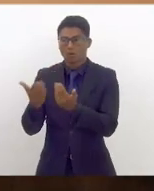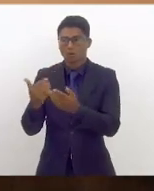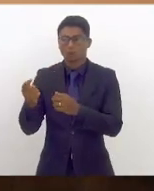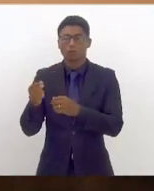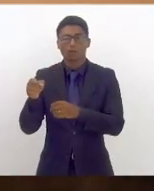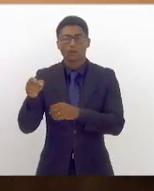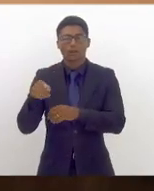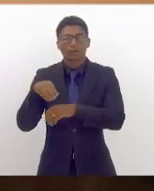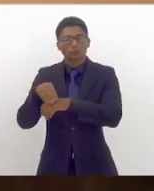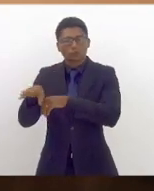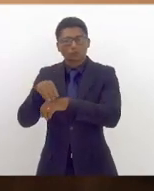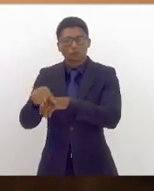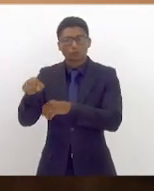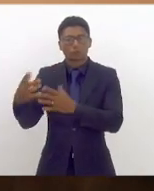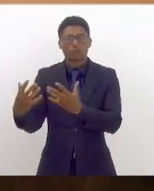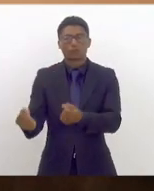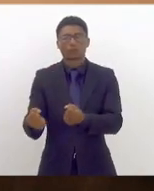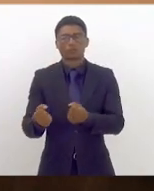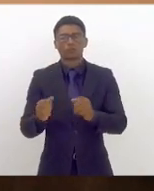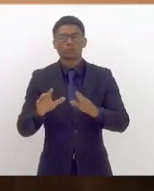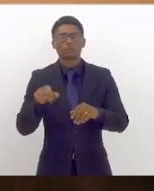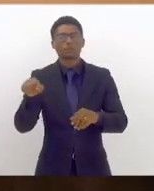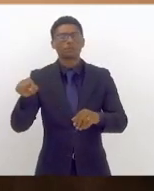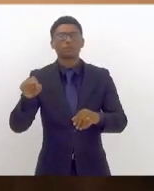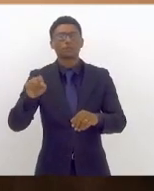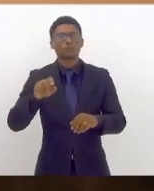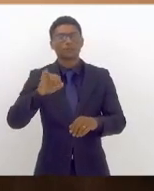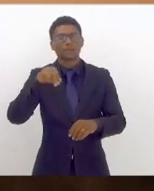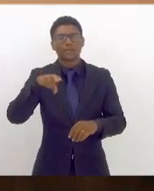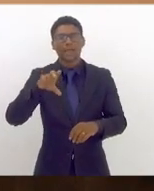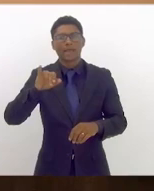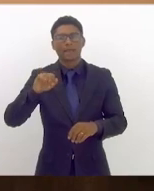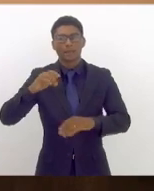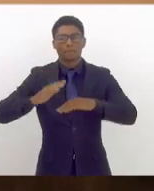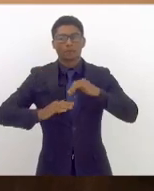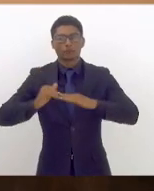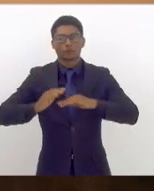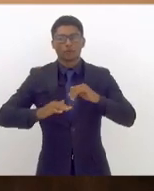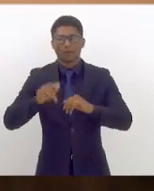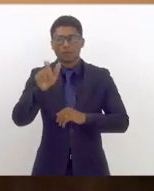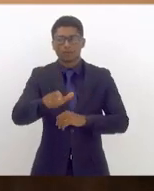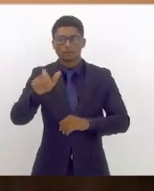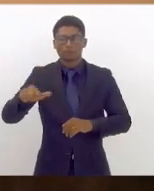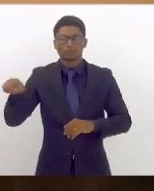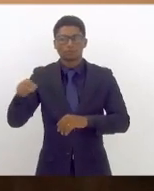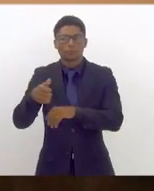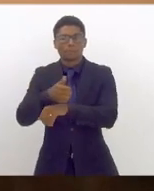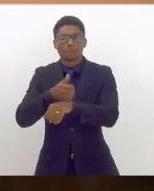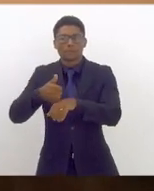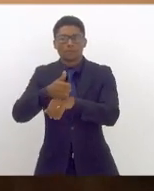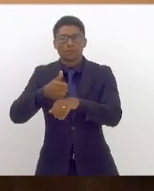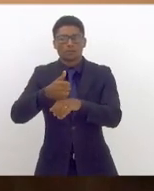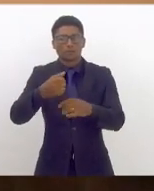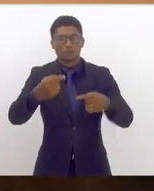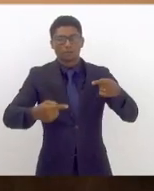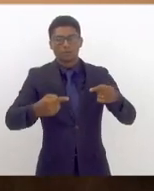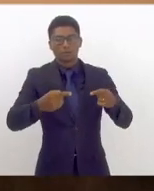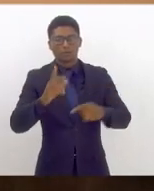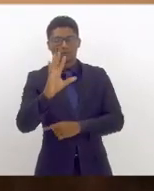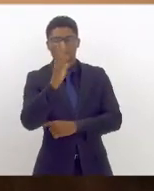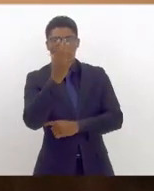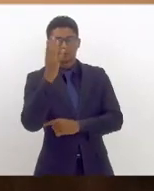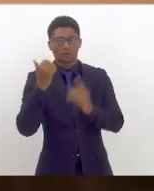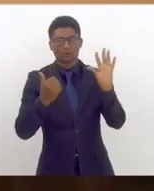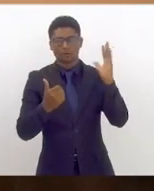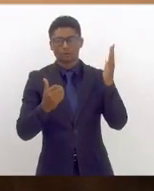ele desenvolveu isso com base de técnicos do Enéa e especializados na política Florestal Então